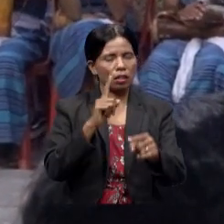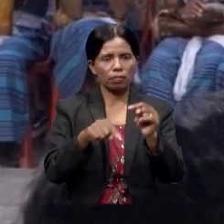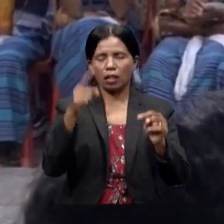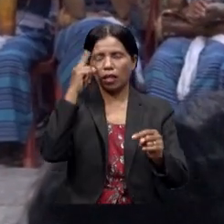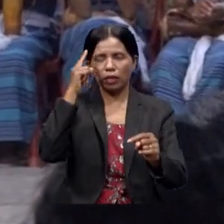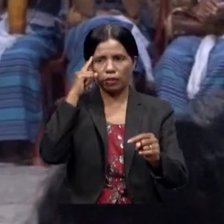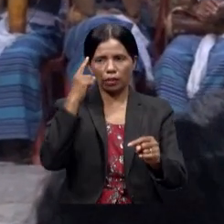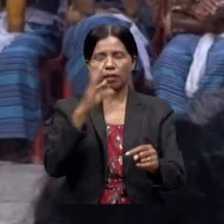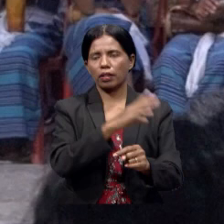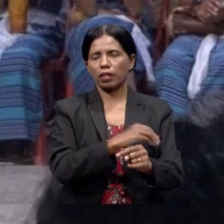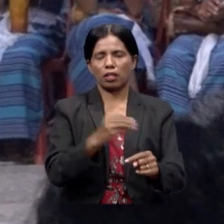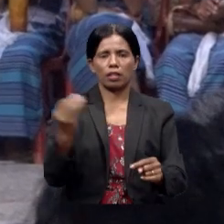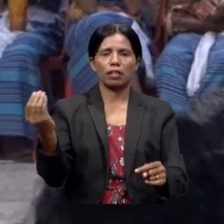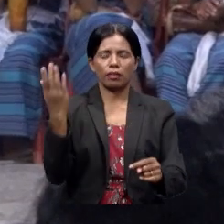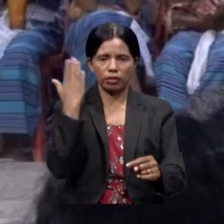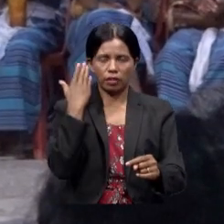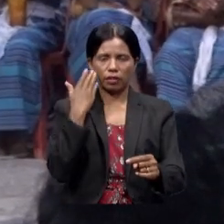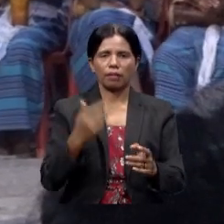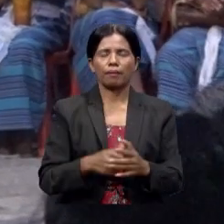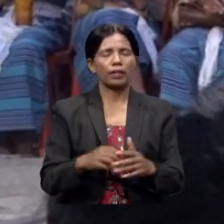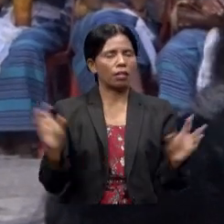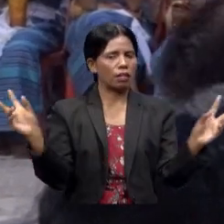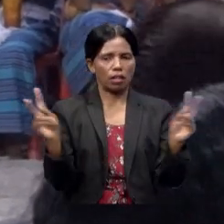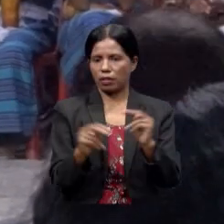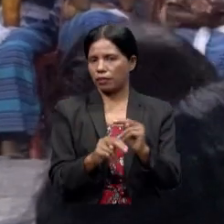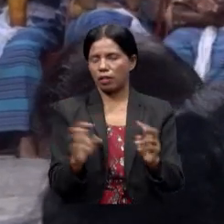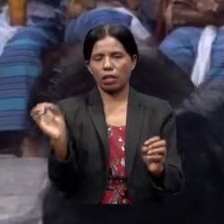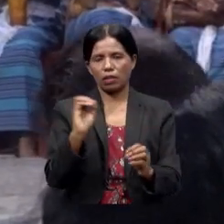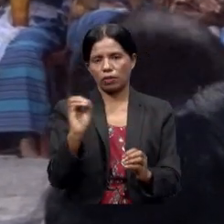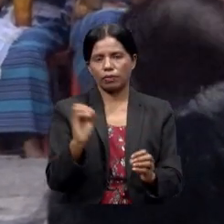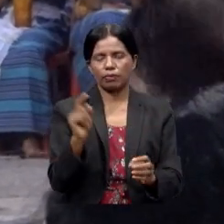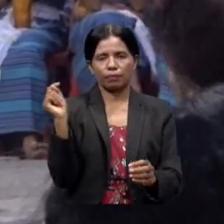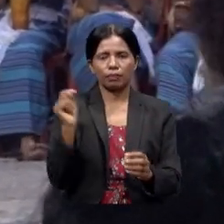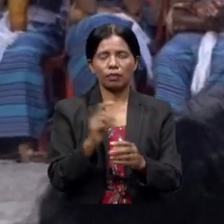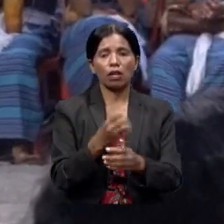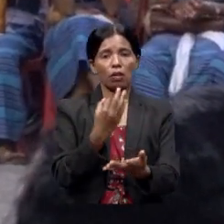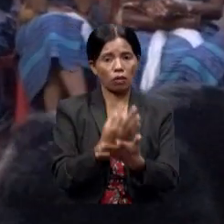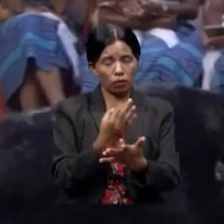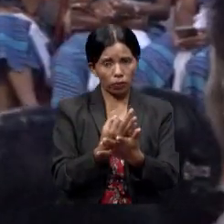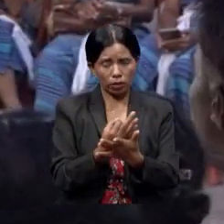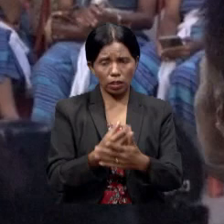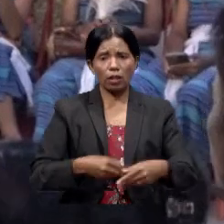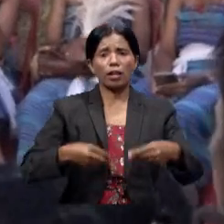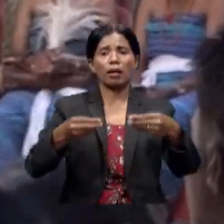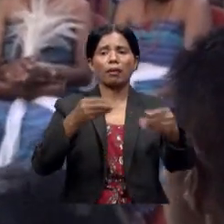aqui, não é vingança, lá é. Lá os. Ossa não é povo de dia.